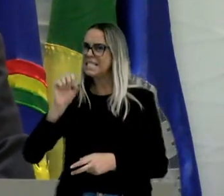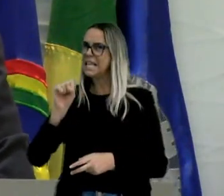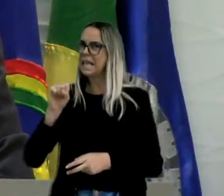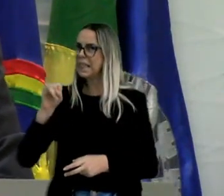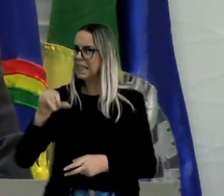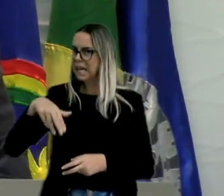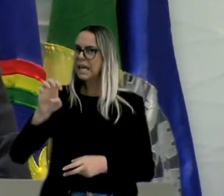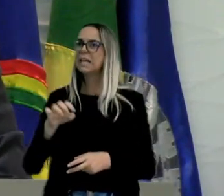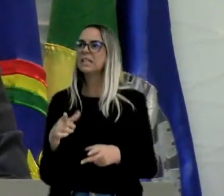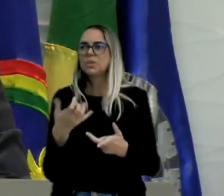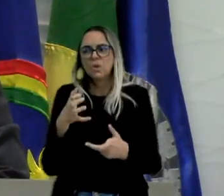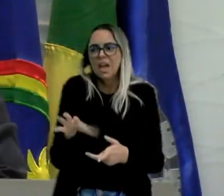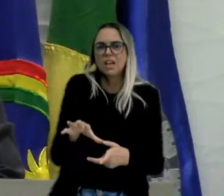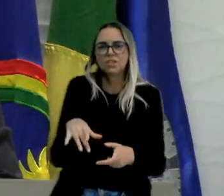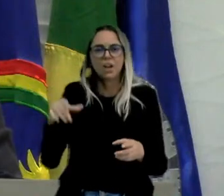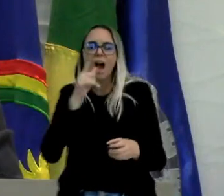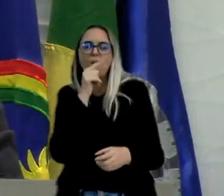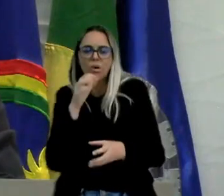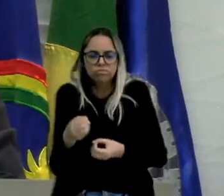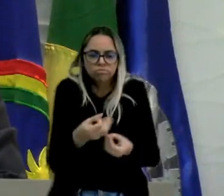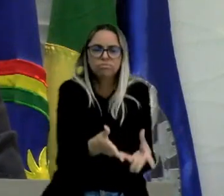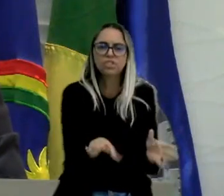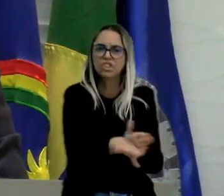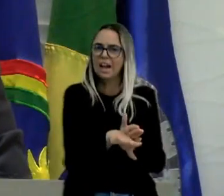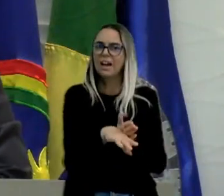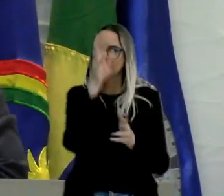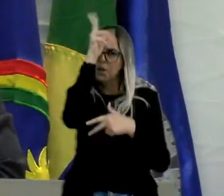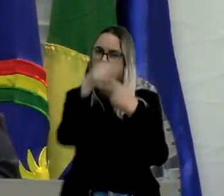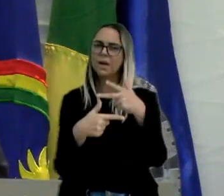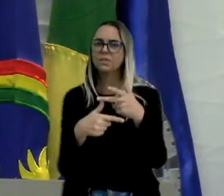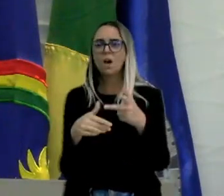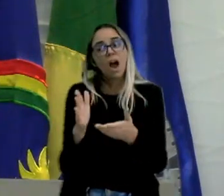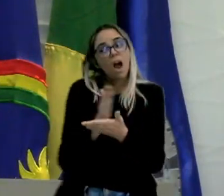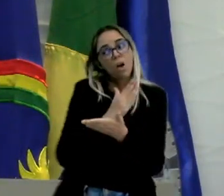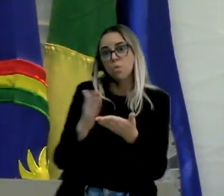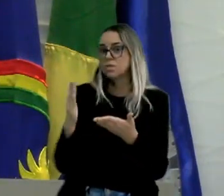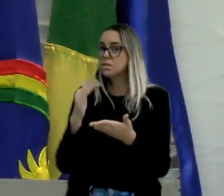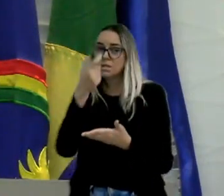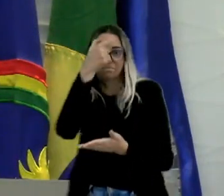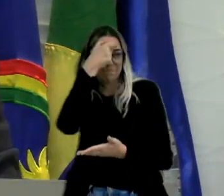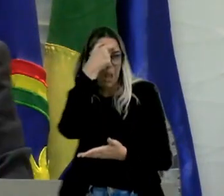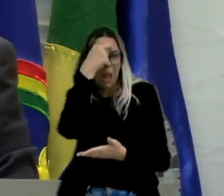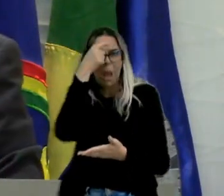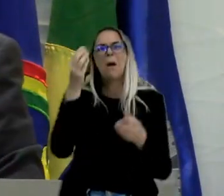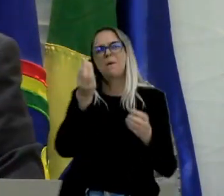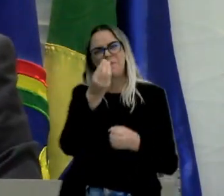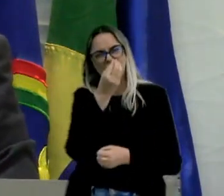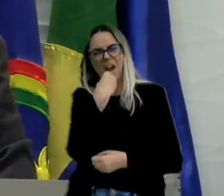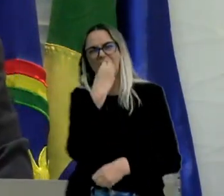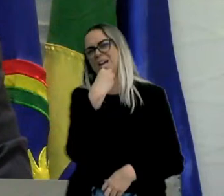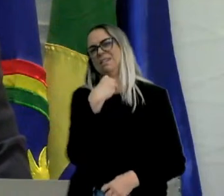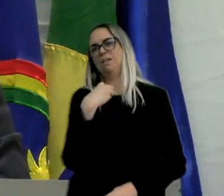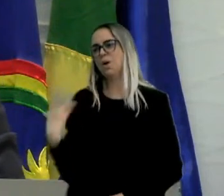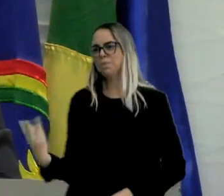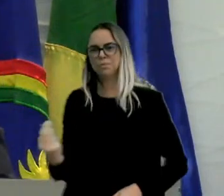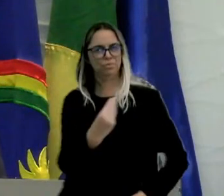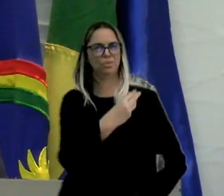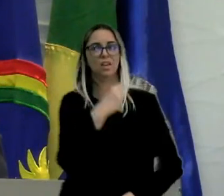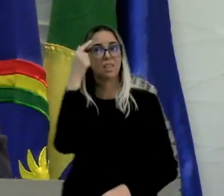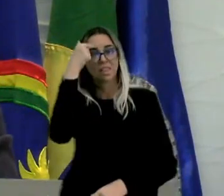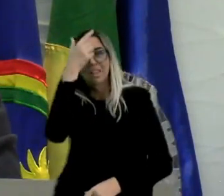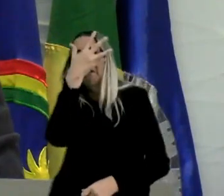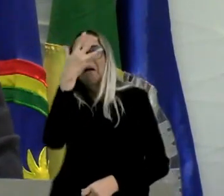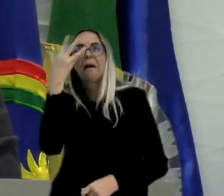Nuna mas o povo de S Bento tem memória curta alguns mas muitos não mas muitos